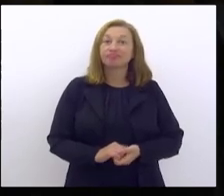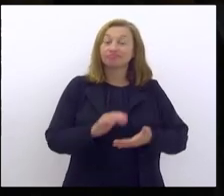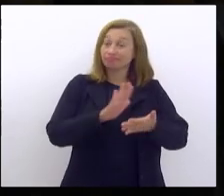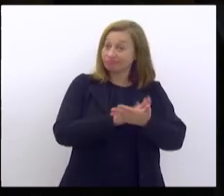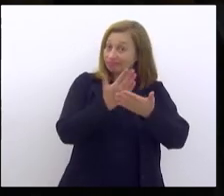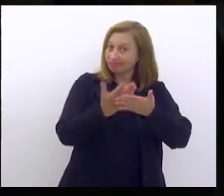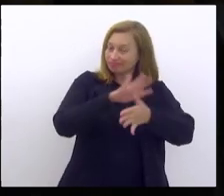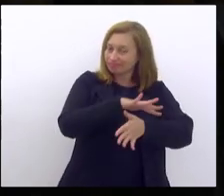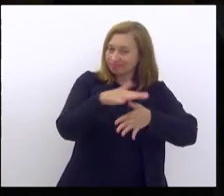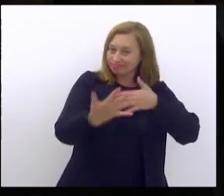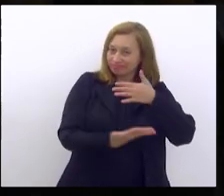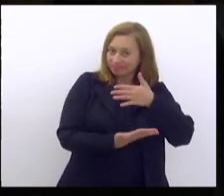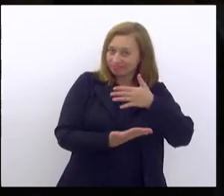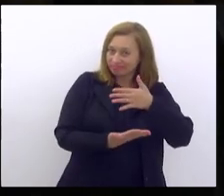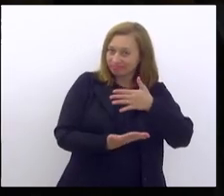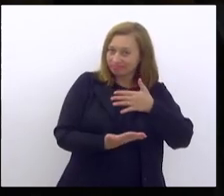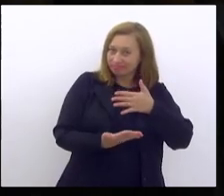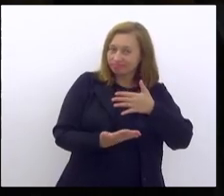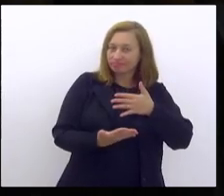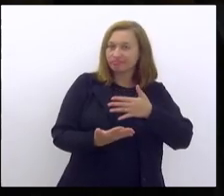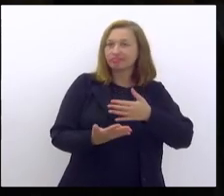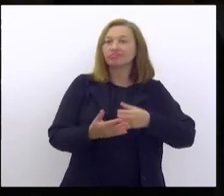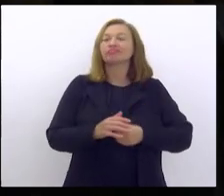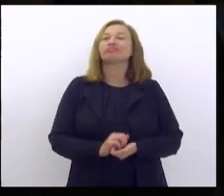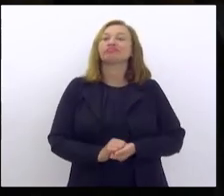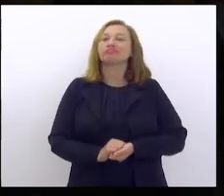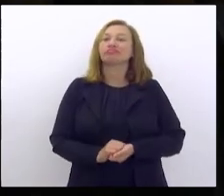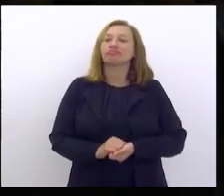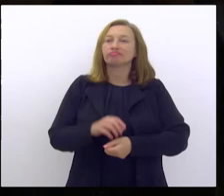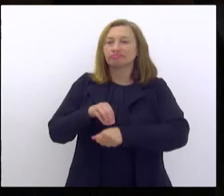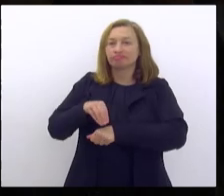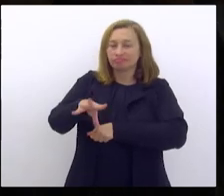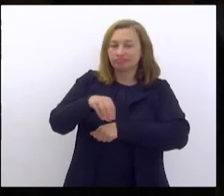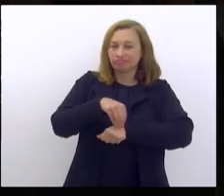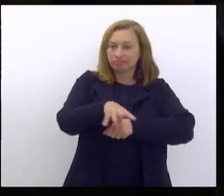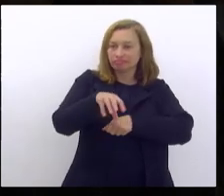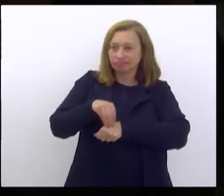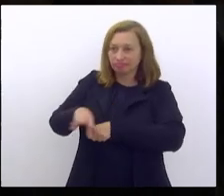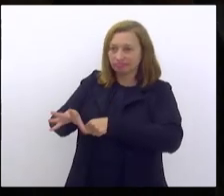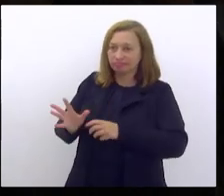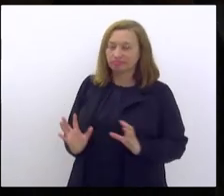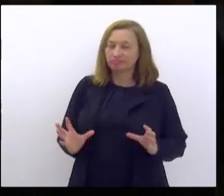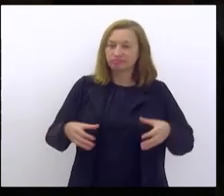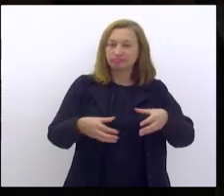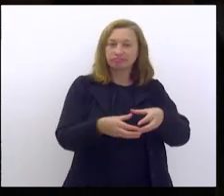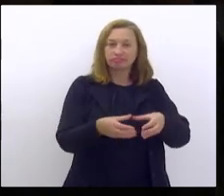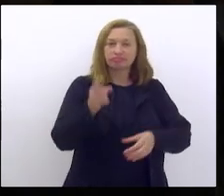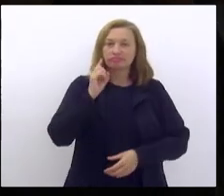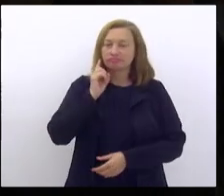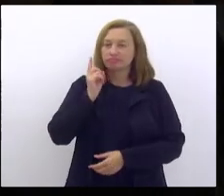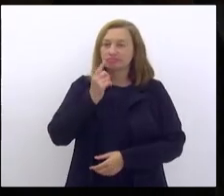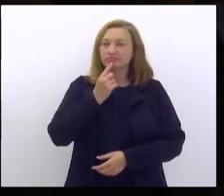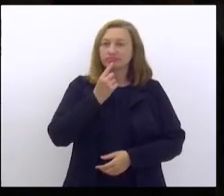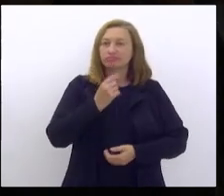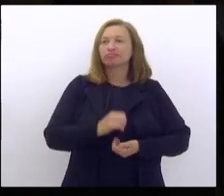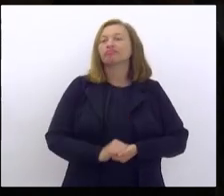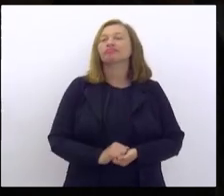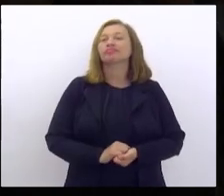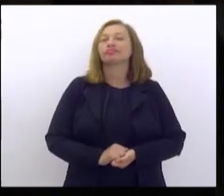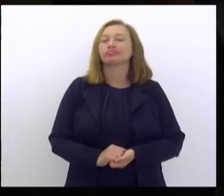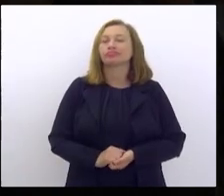senhora intérprete da língua de Libras, que leva a nossa voz aos